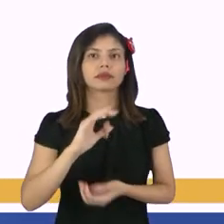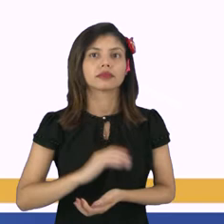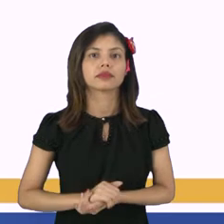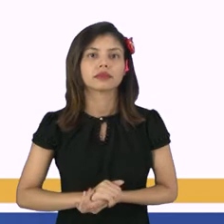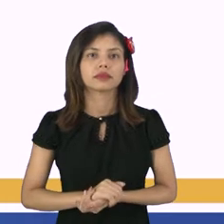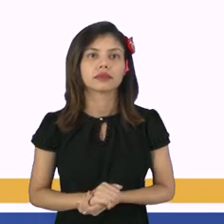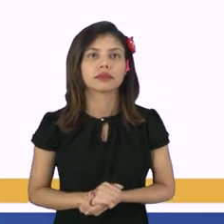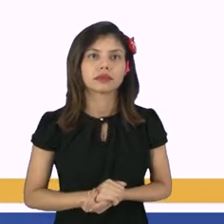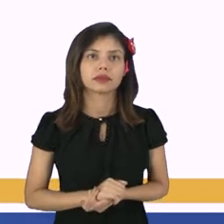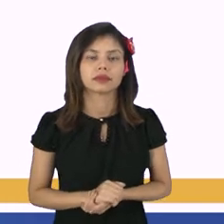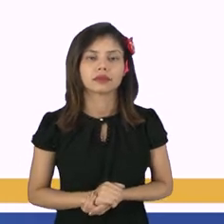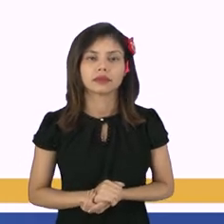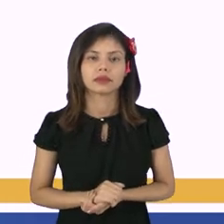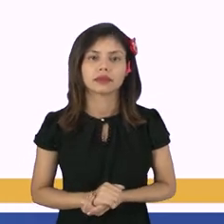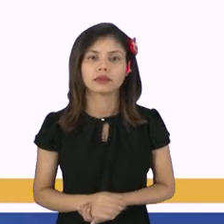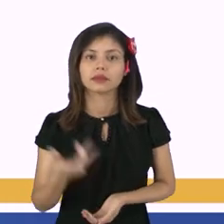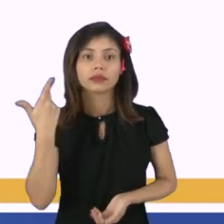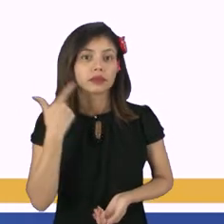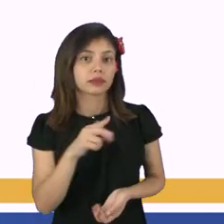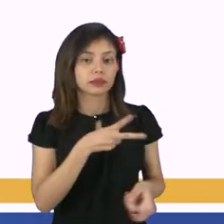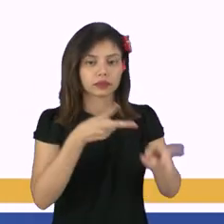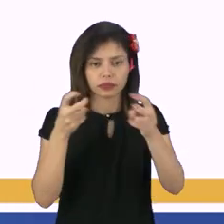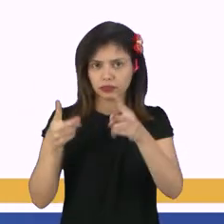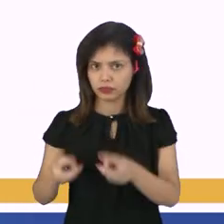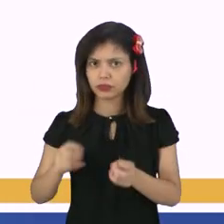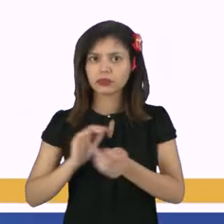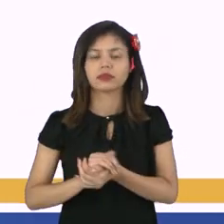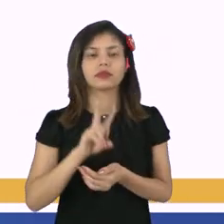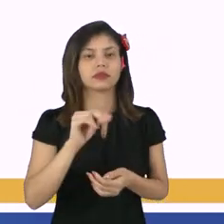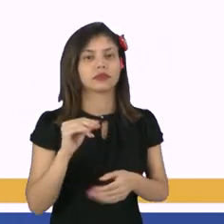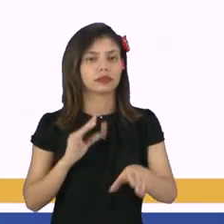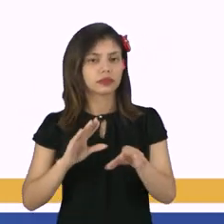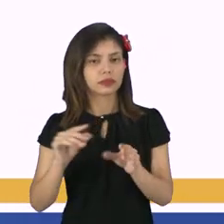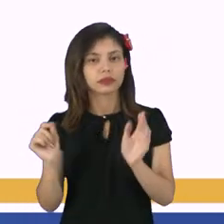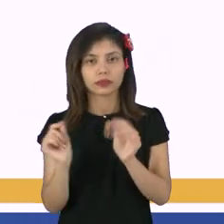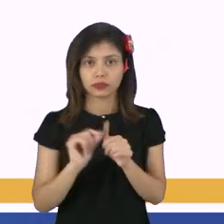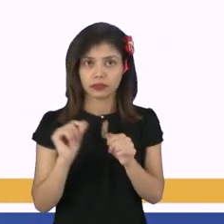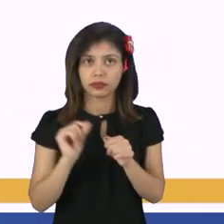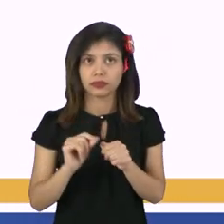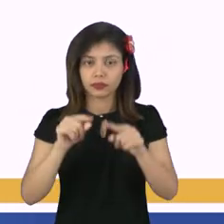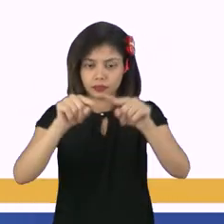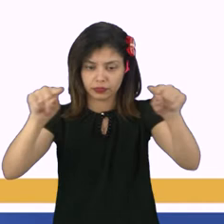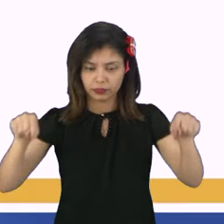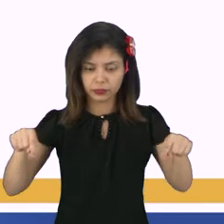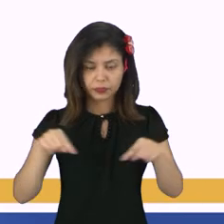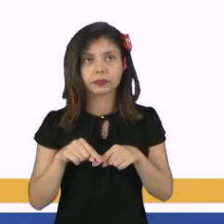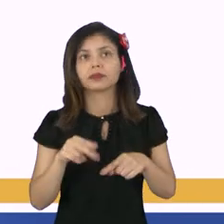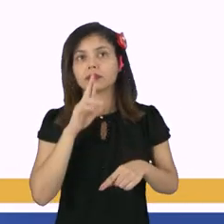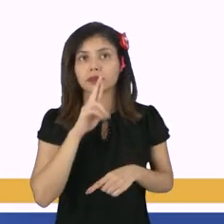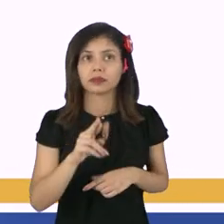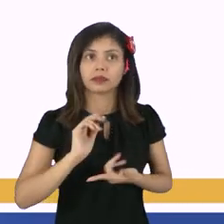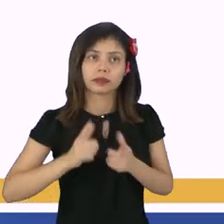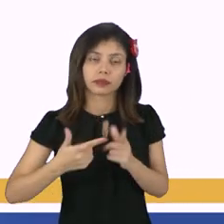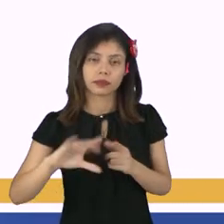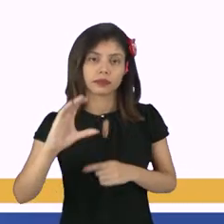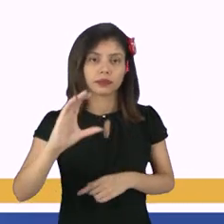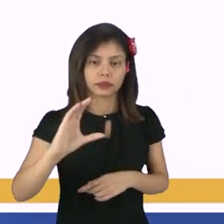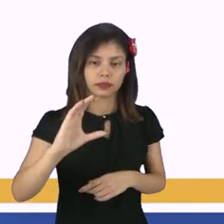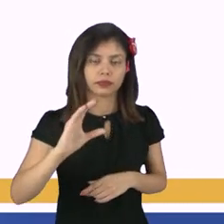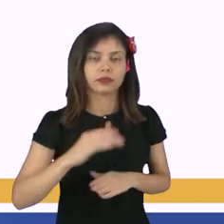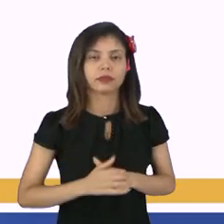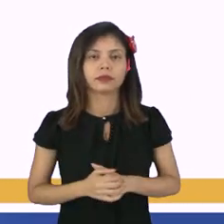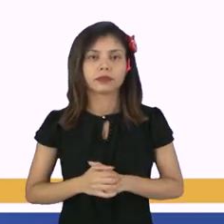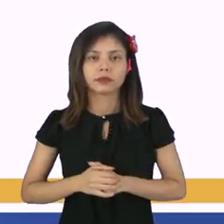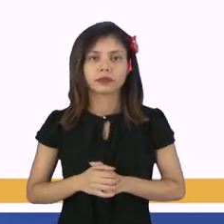de base quadrilátero porque você consegue observar que a base vai ser formada por um quadrilátero Ok então a resposta correta seria